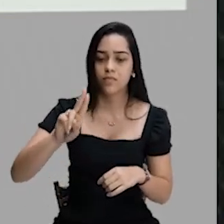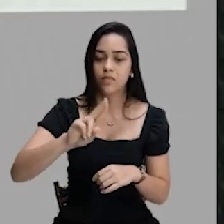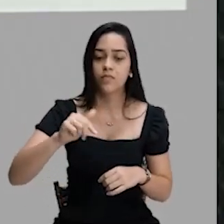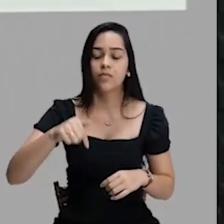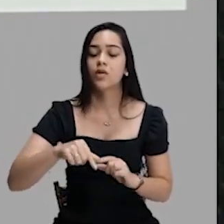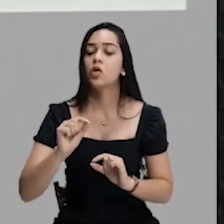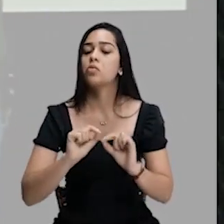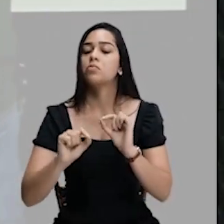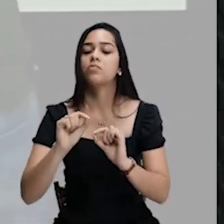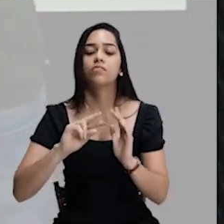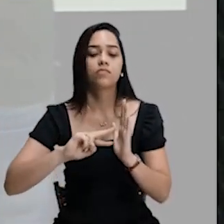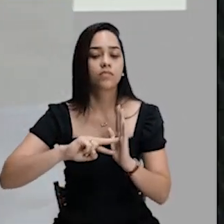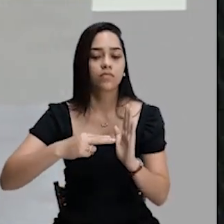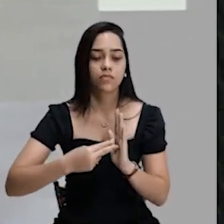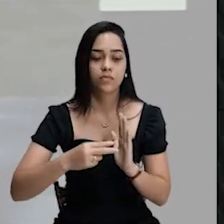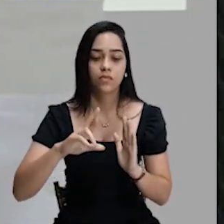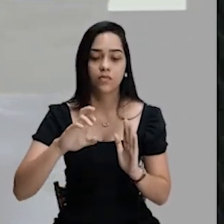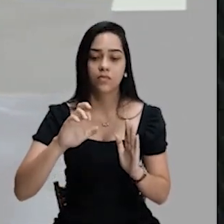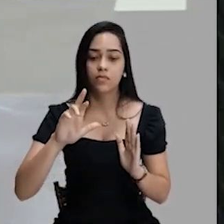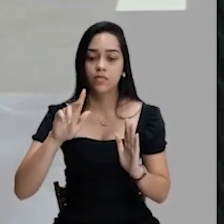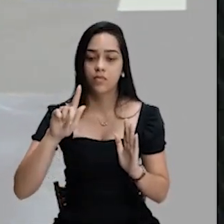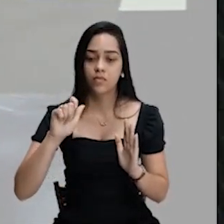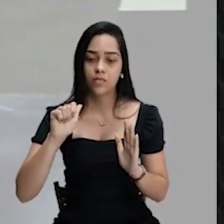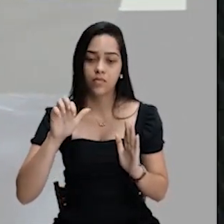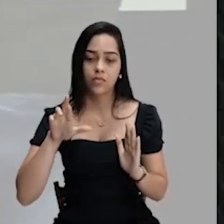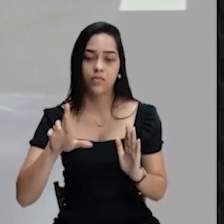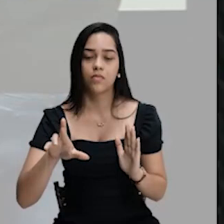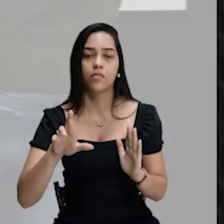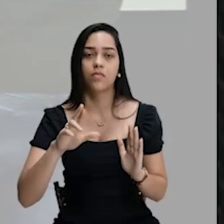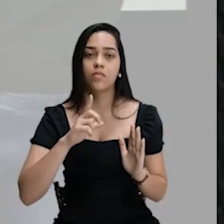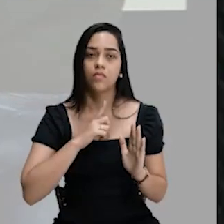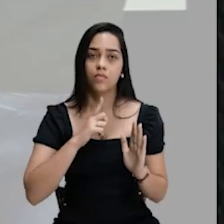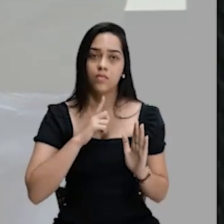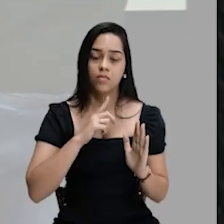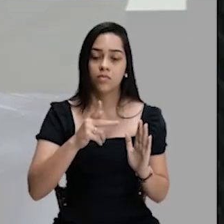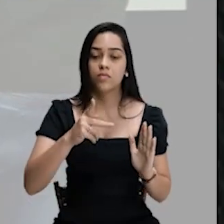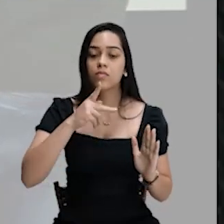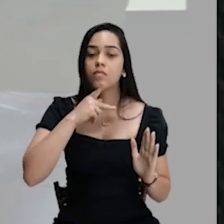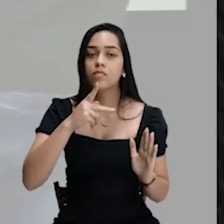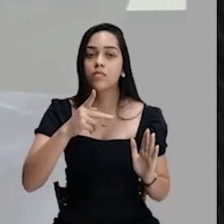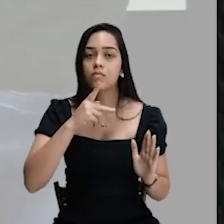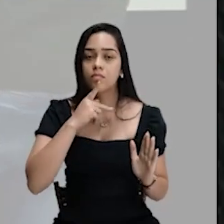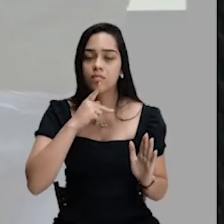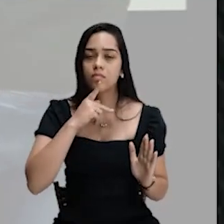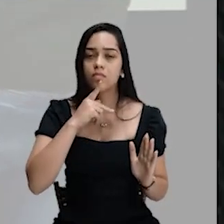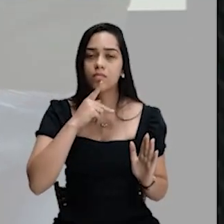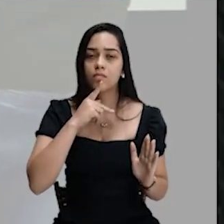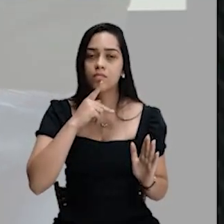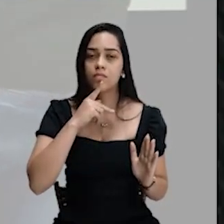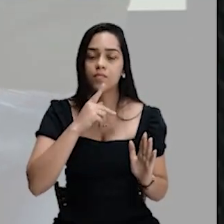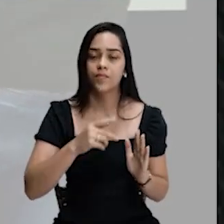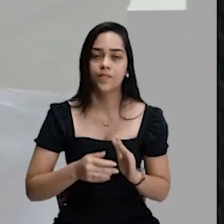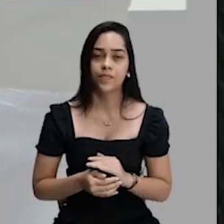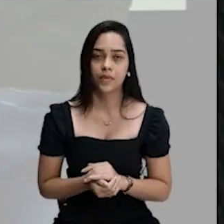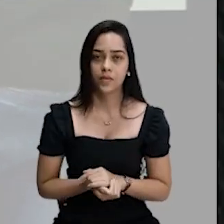O que é um poliedro regular? É um poliedro de Platão,